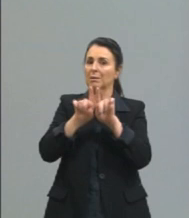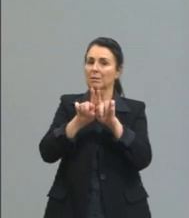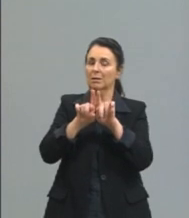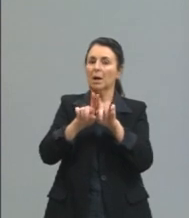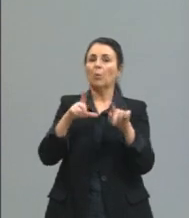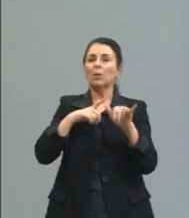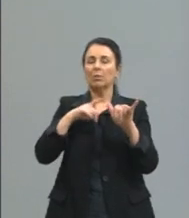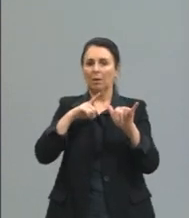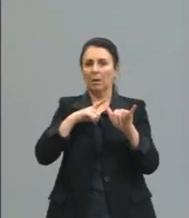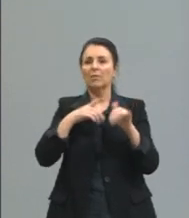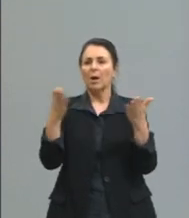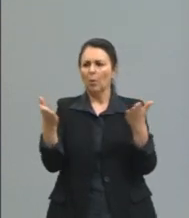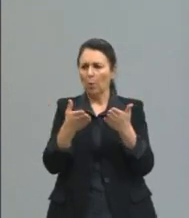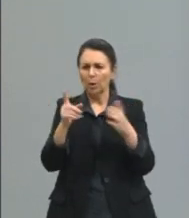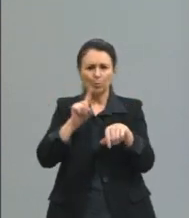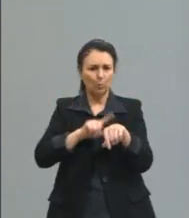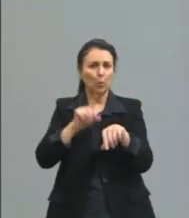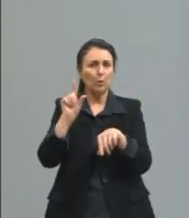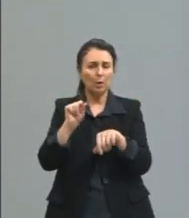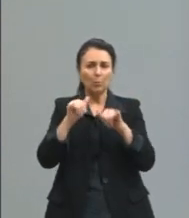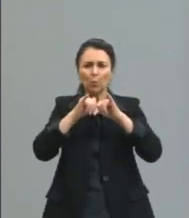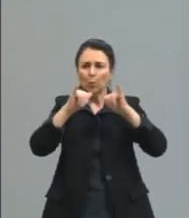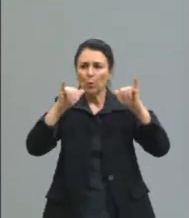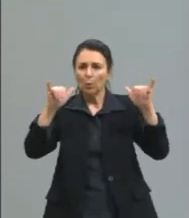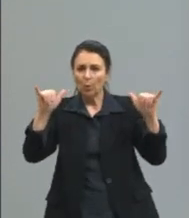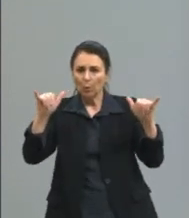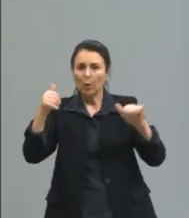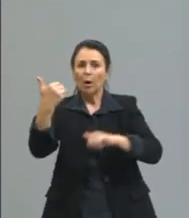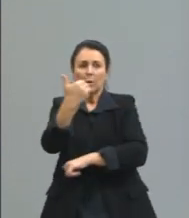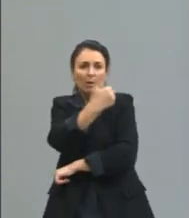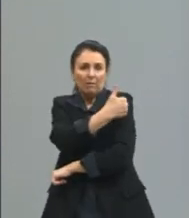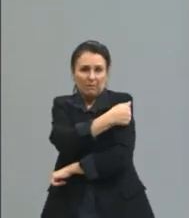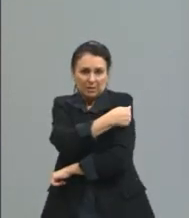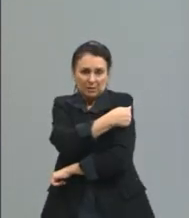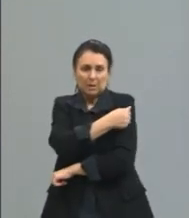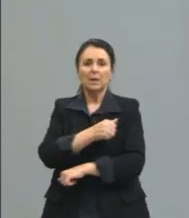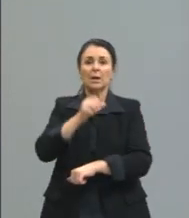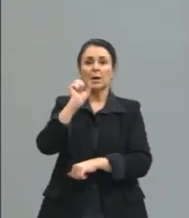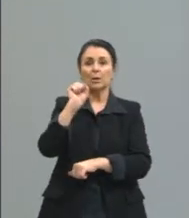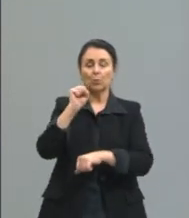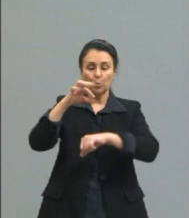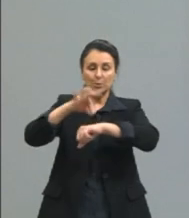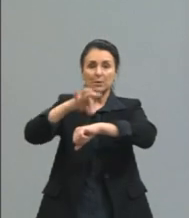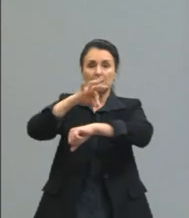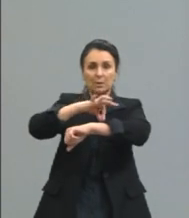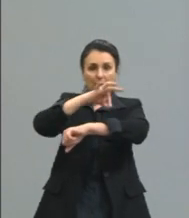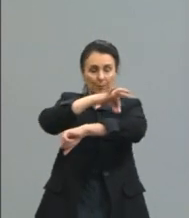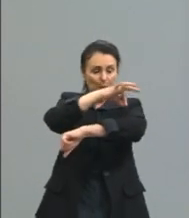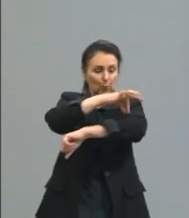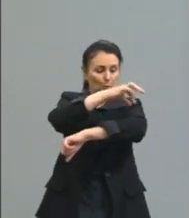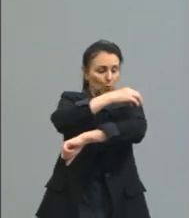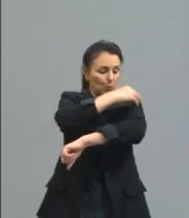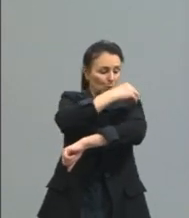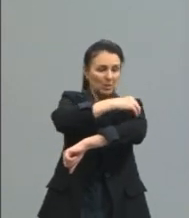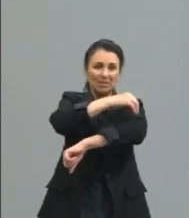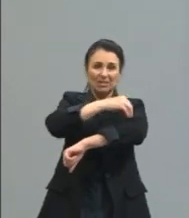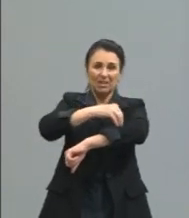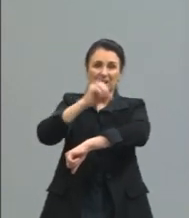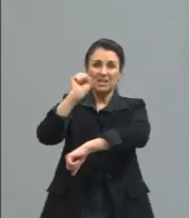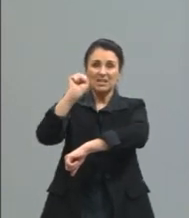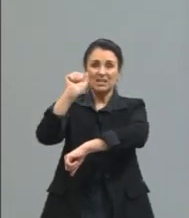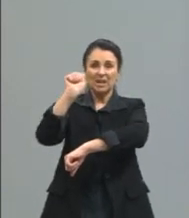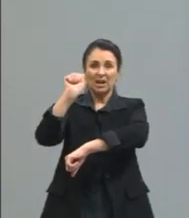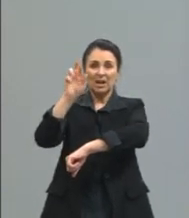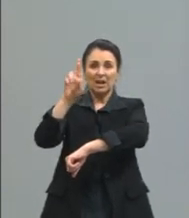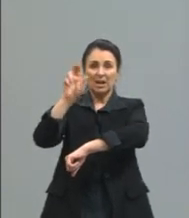uma campanha, né, para vacinação de sarampo. Aqui a gente pode ver, ó, não sei por que não foram se vacinar as pessoas,